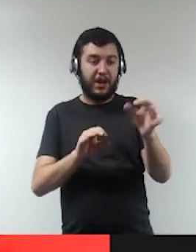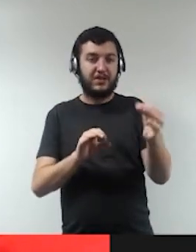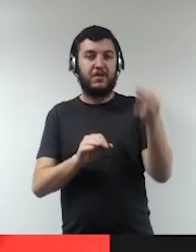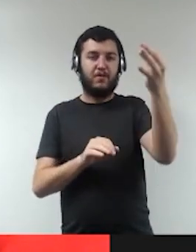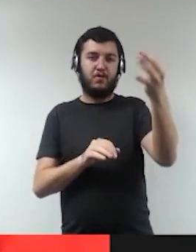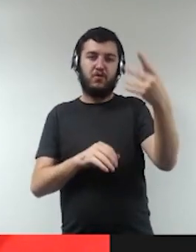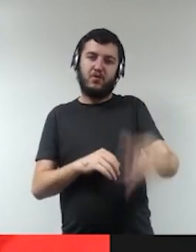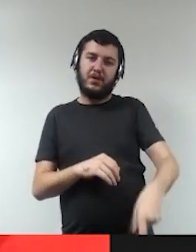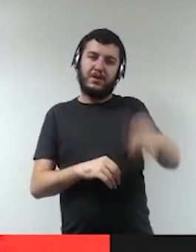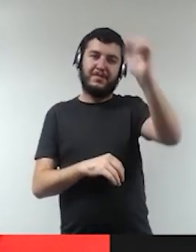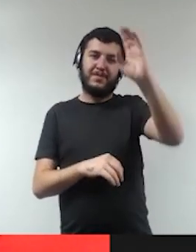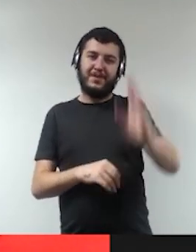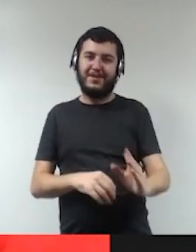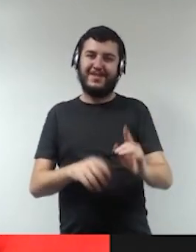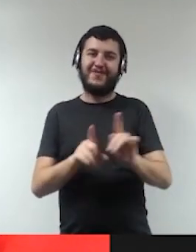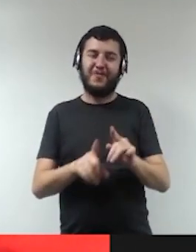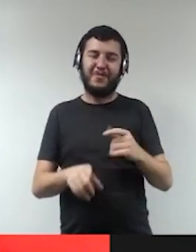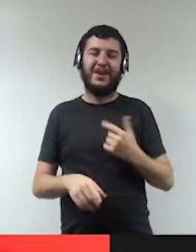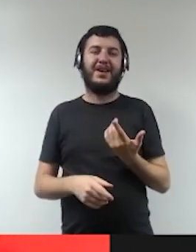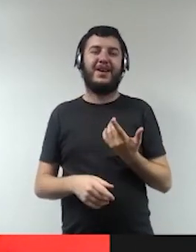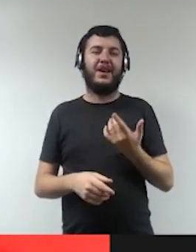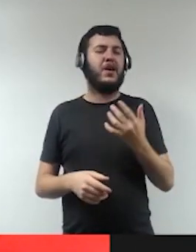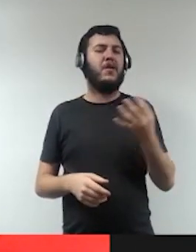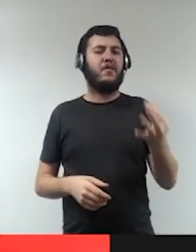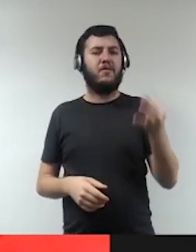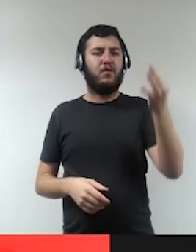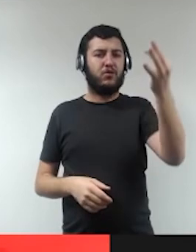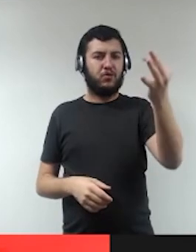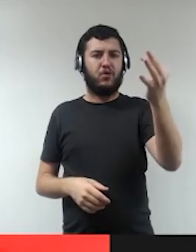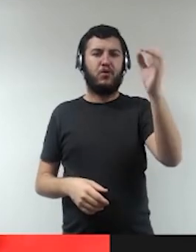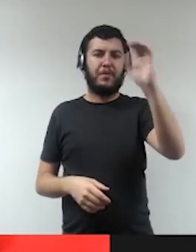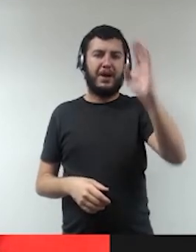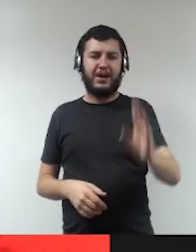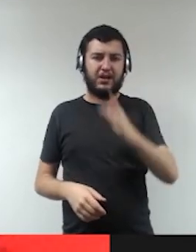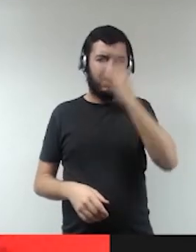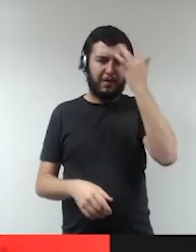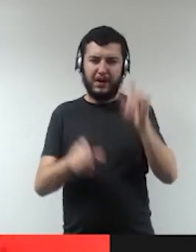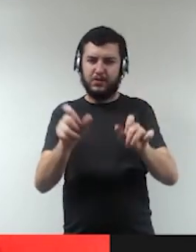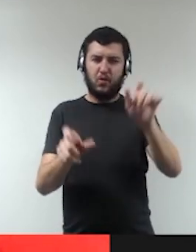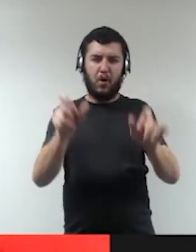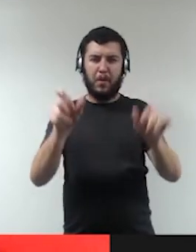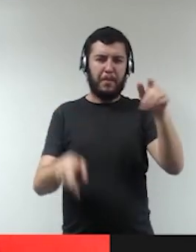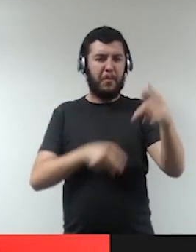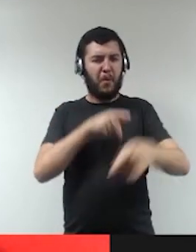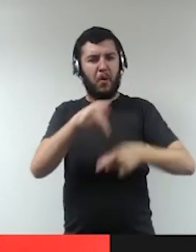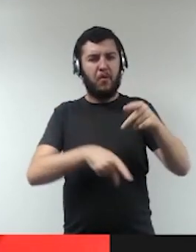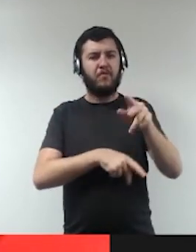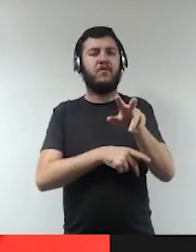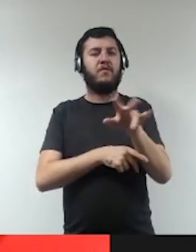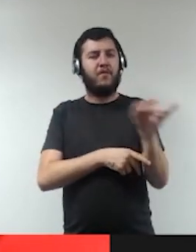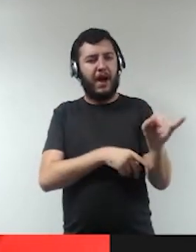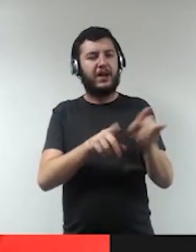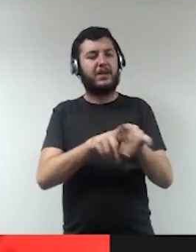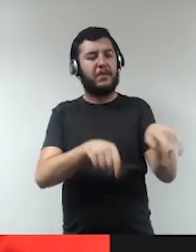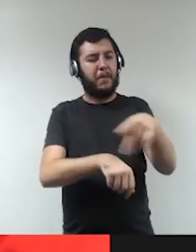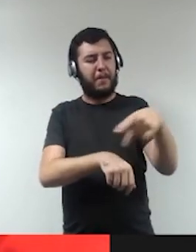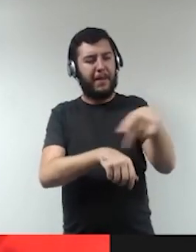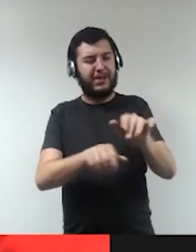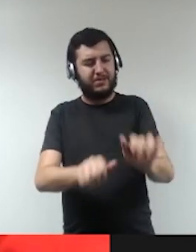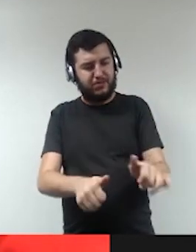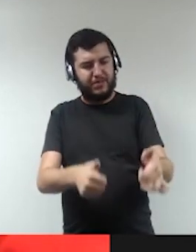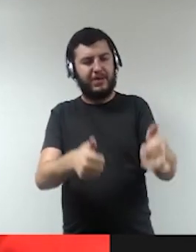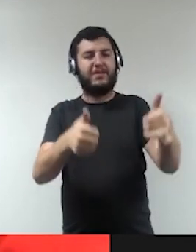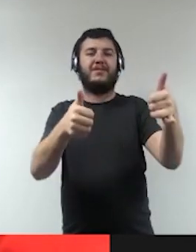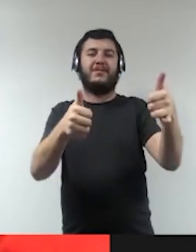opinião, realmente, quanto mais educação, quanto mais cultura o povo brasileiro tiver, um melhor país certamente a gente construirá.